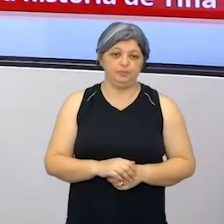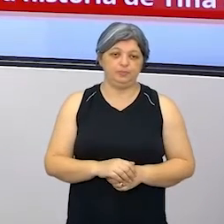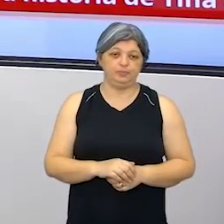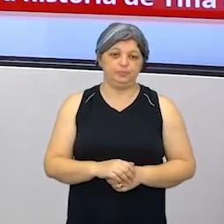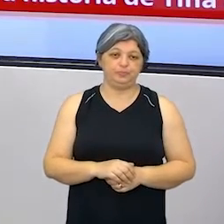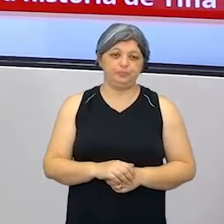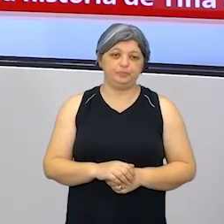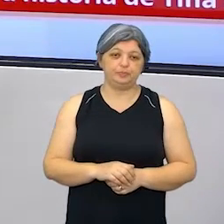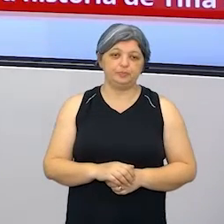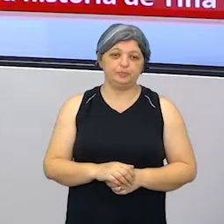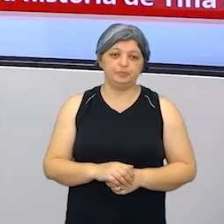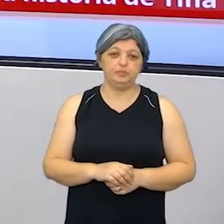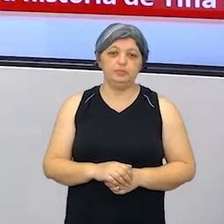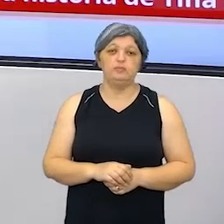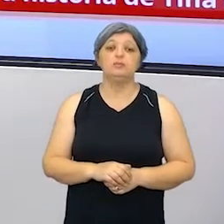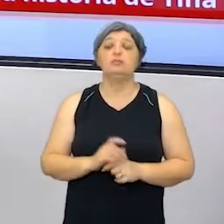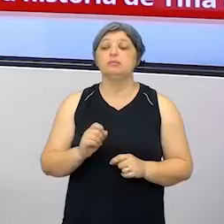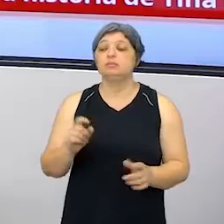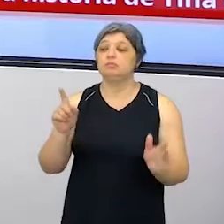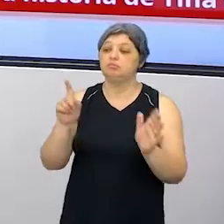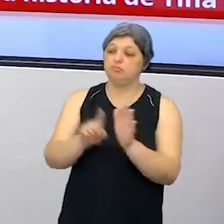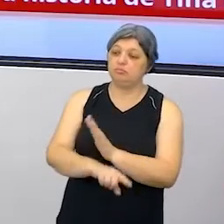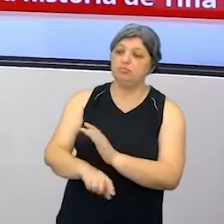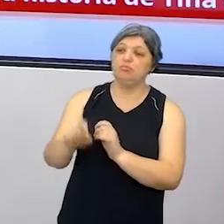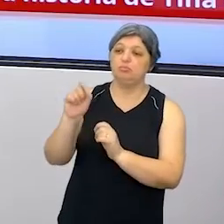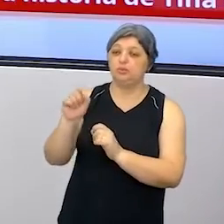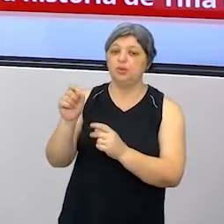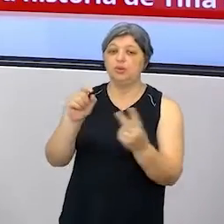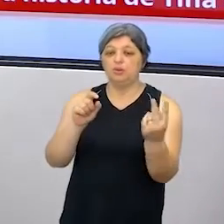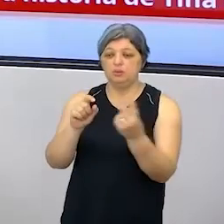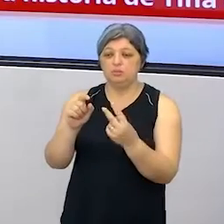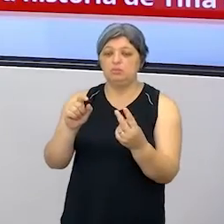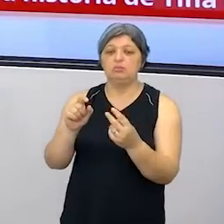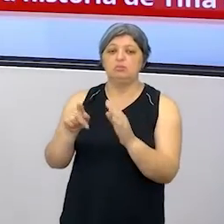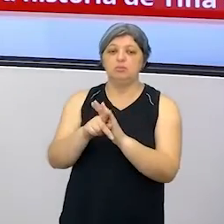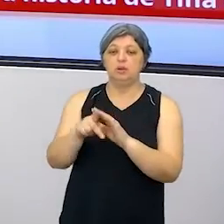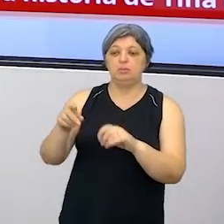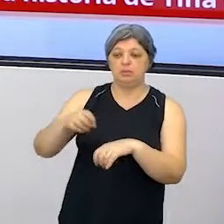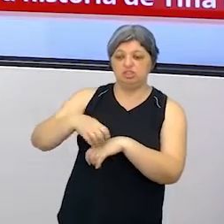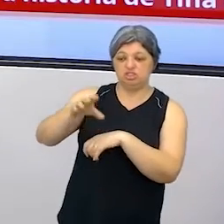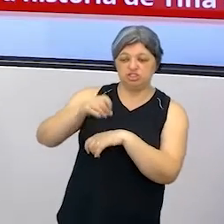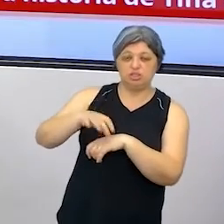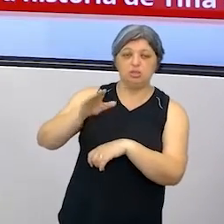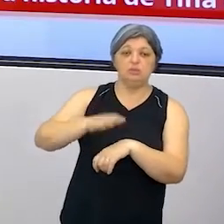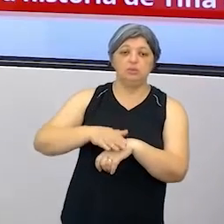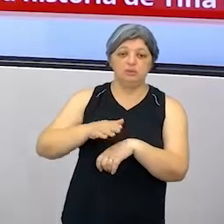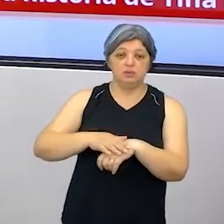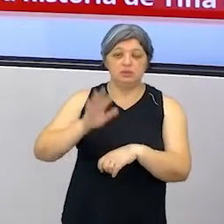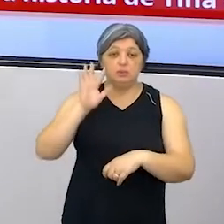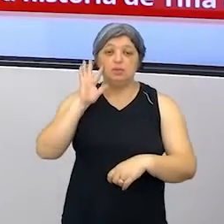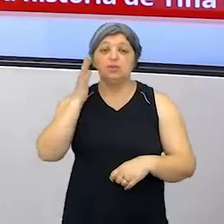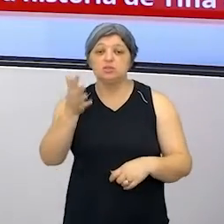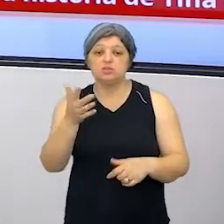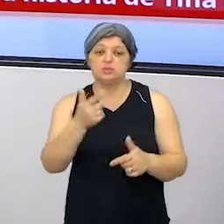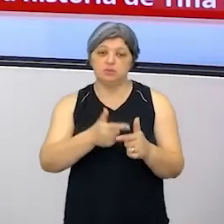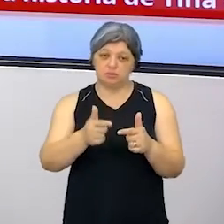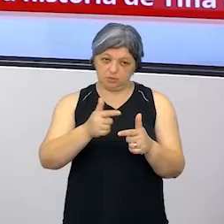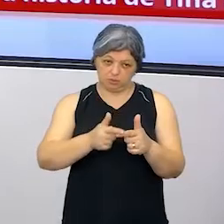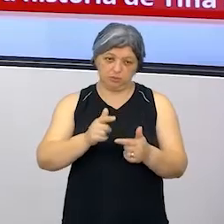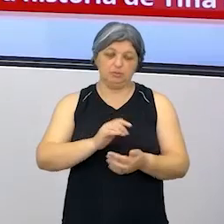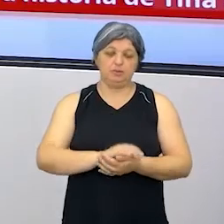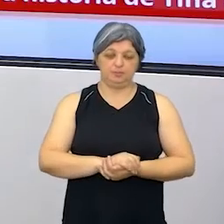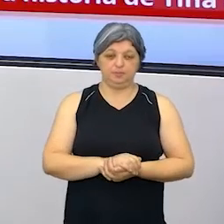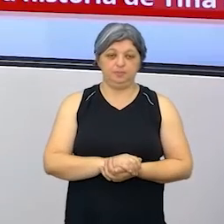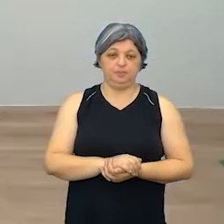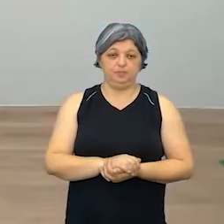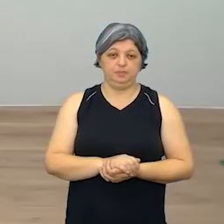Mas o que eles dois fariam como sugestão, trariam como sugestão para resolver aquele